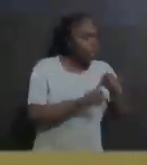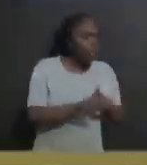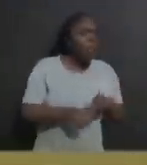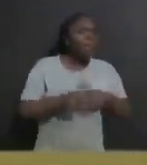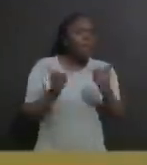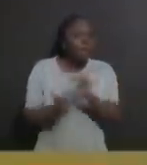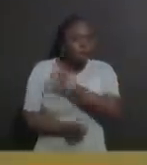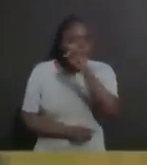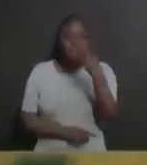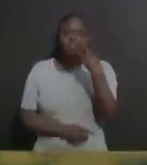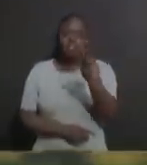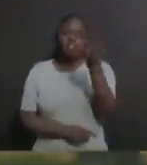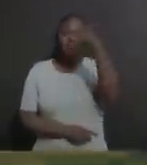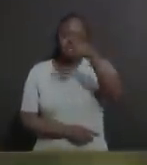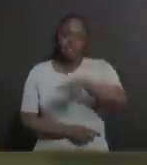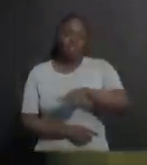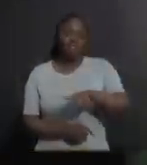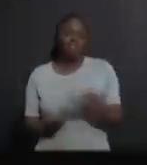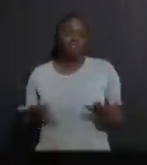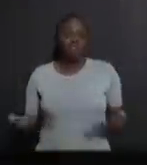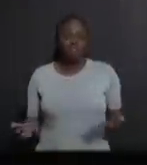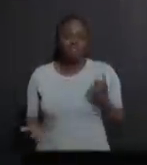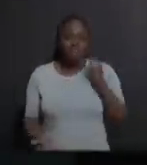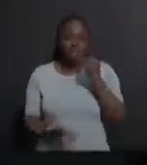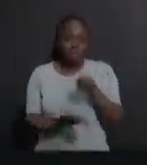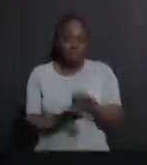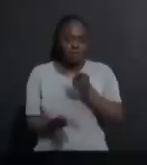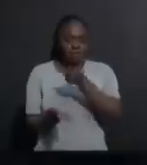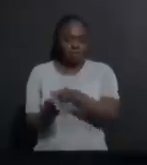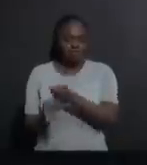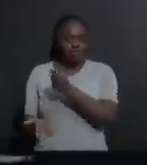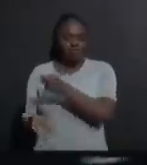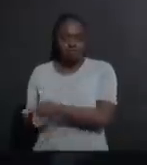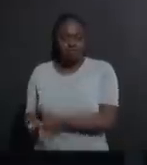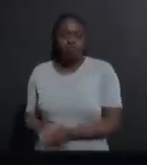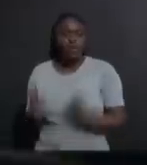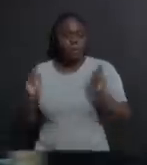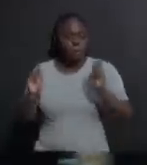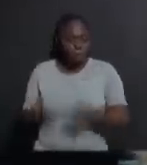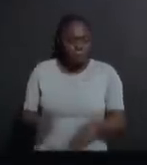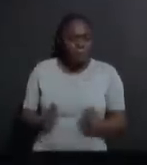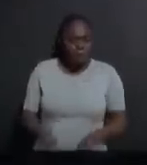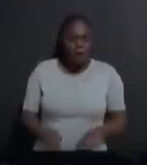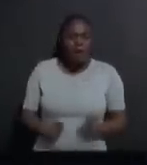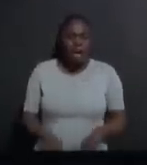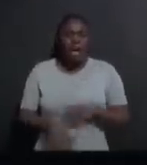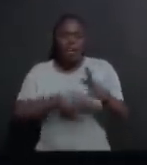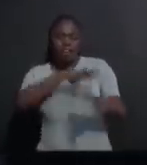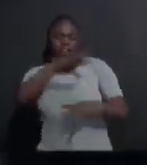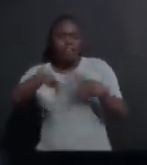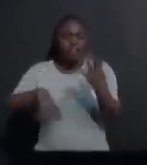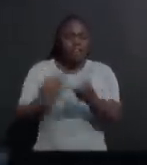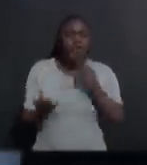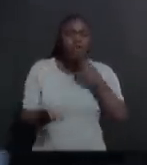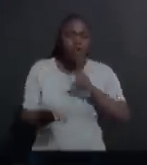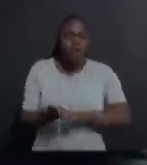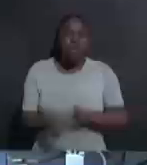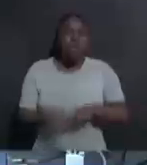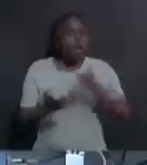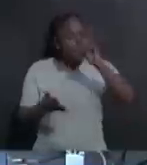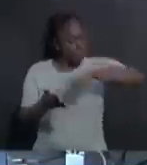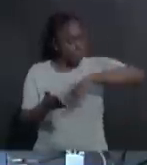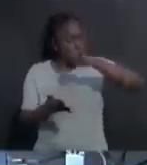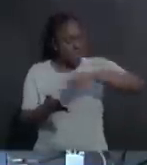3 já vence de novo. Você já viu que pode ter greve dos correios que for, boleto chega. Quem já viu que boleto chega, mesmo em